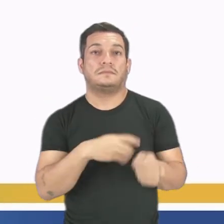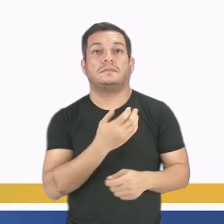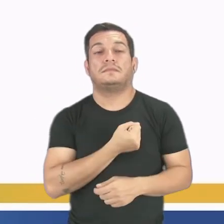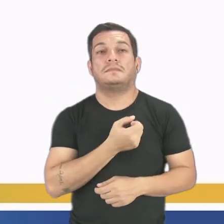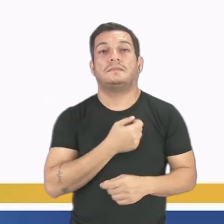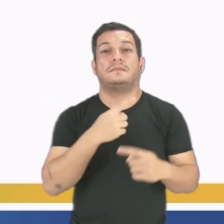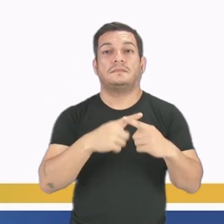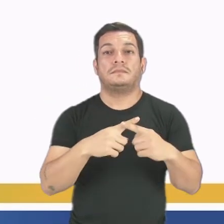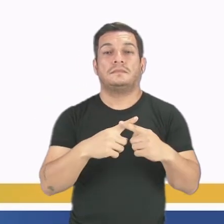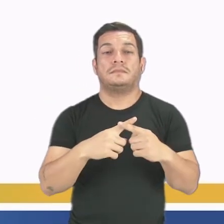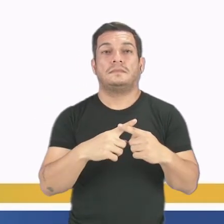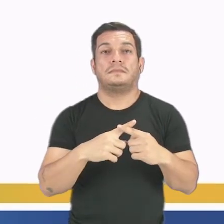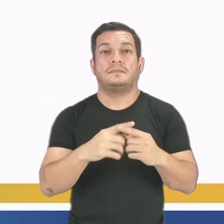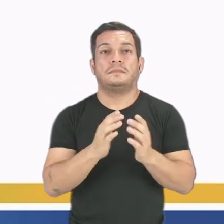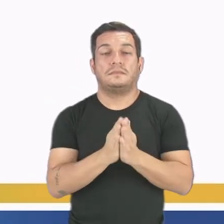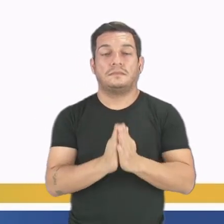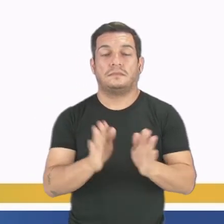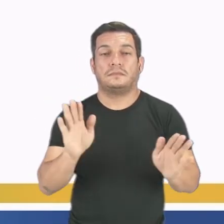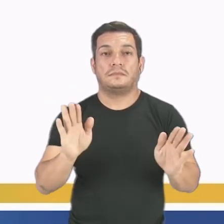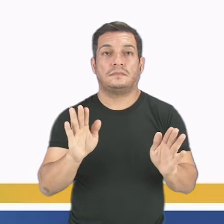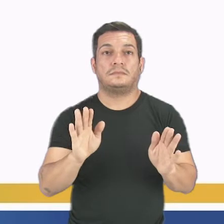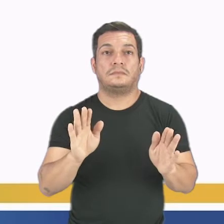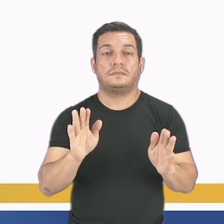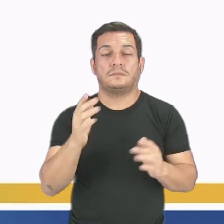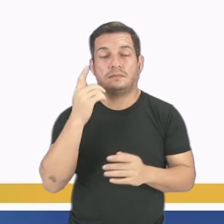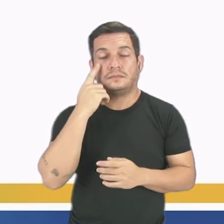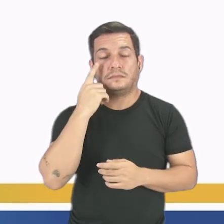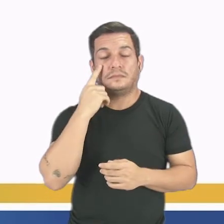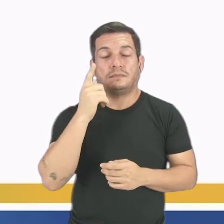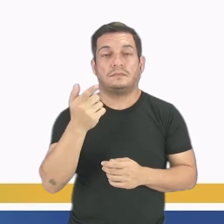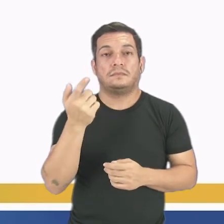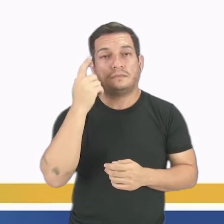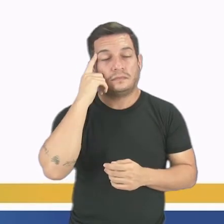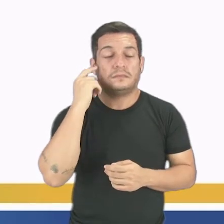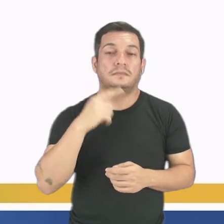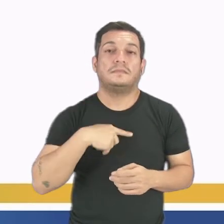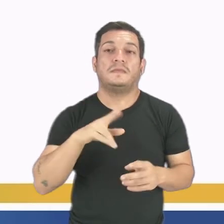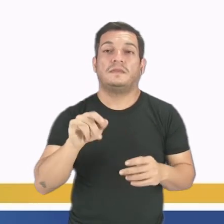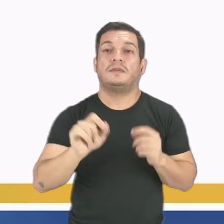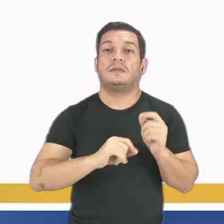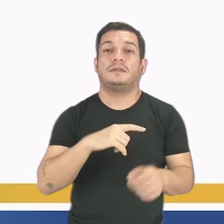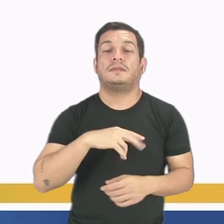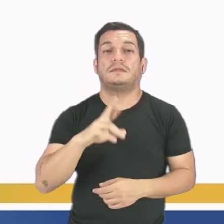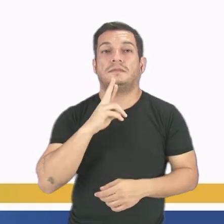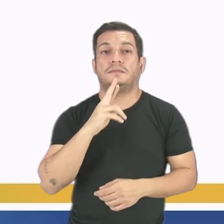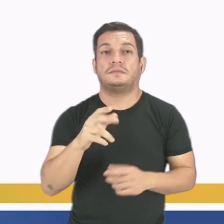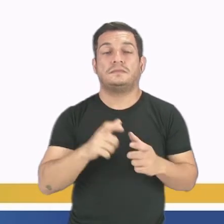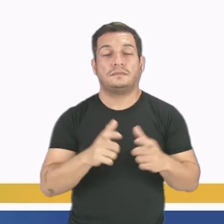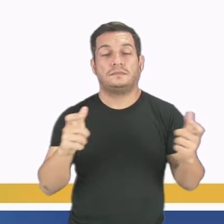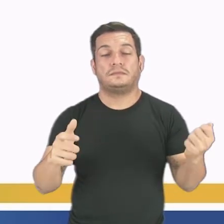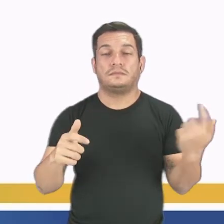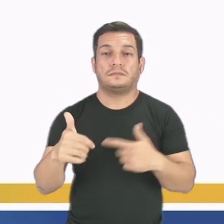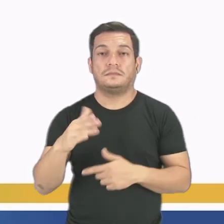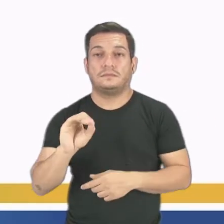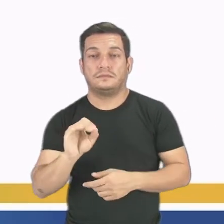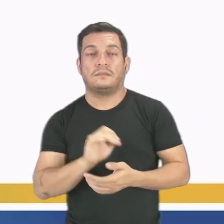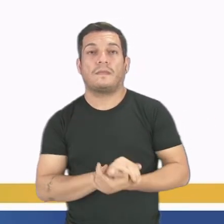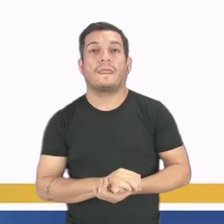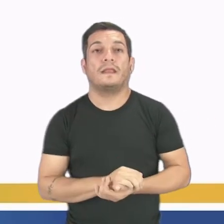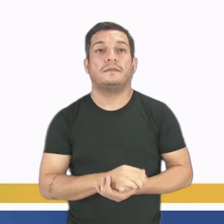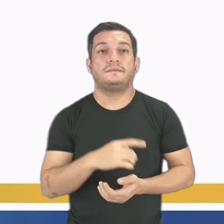que, multiplicando no lançamento dos 2 lançamentos, vamos chegar a um número maior que 10. Então